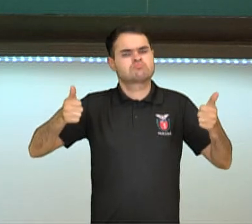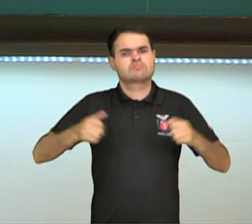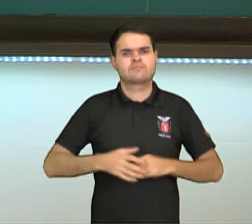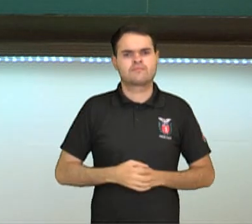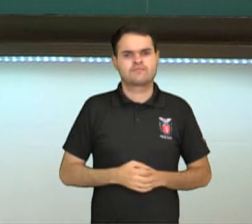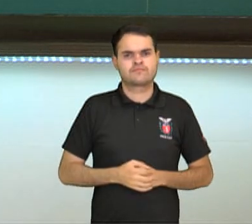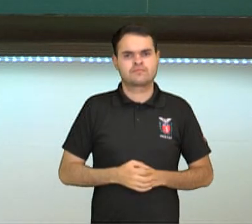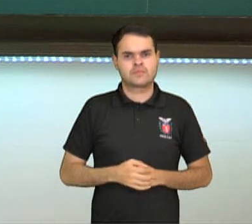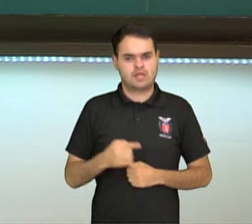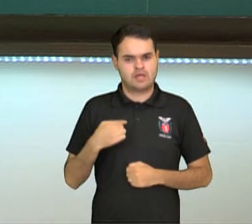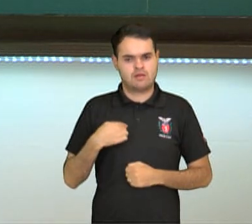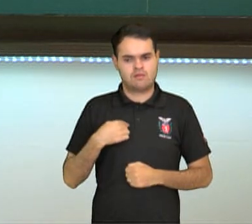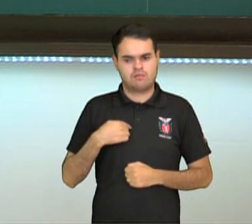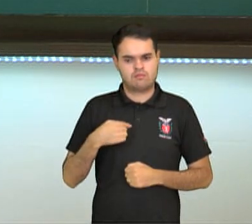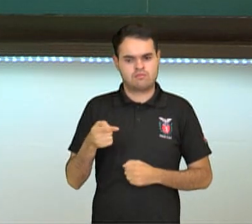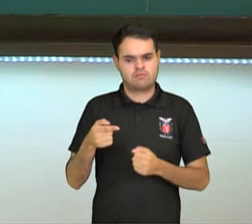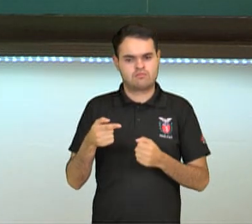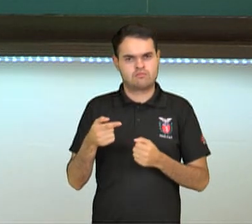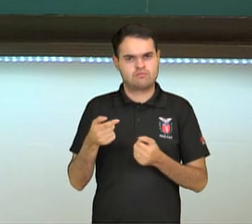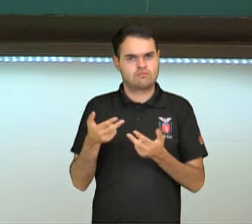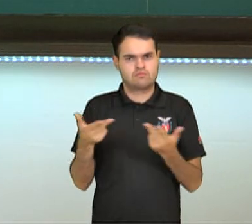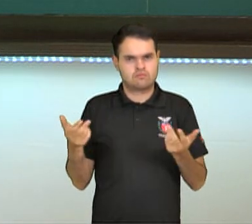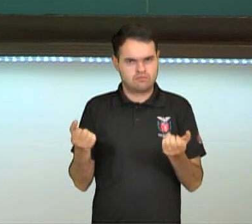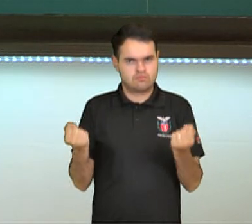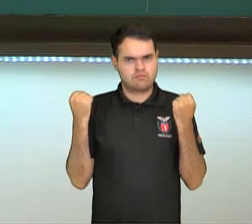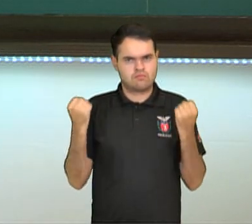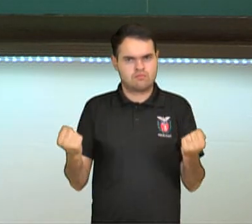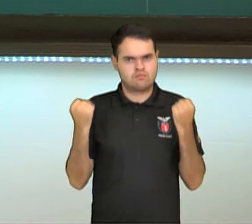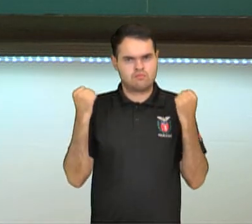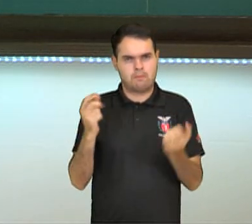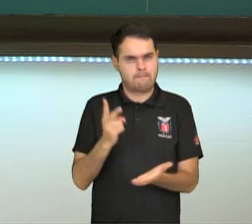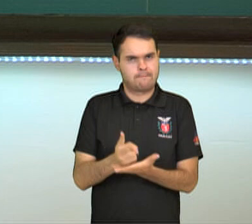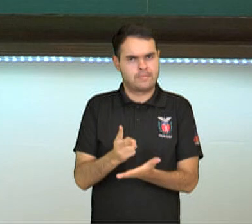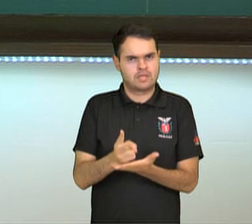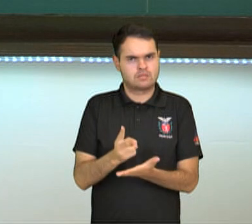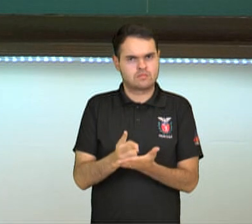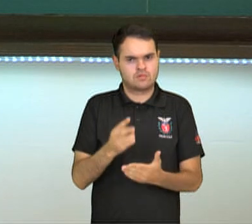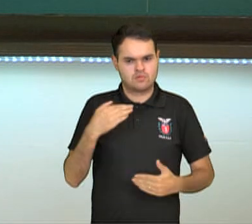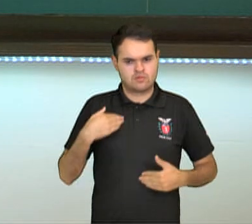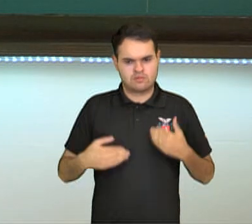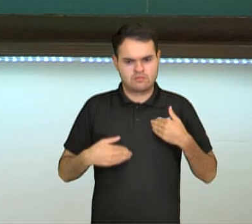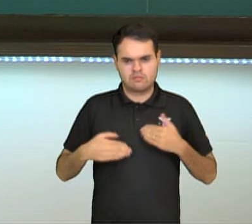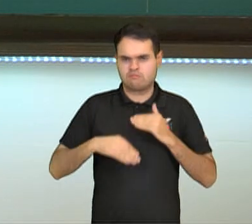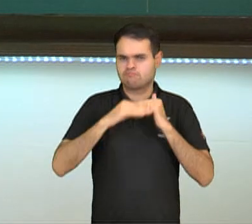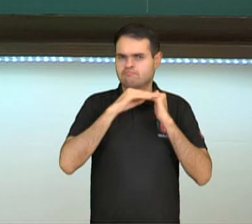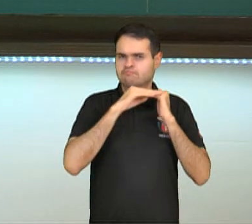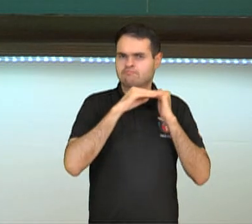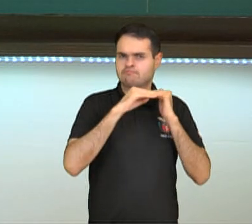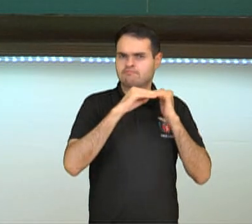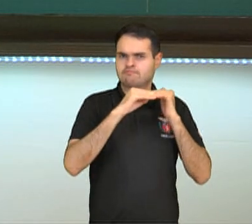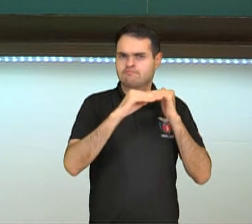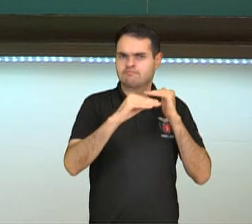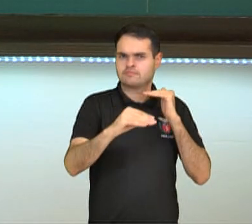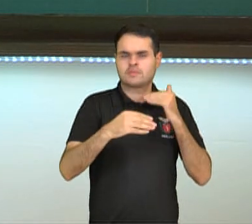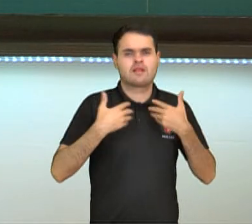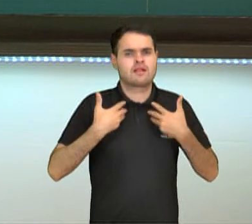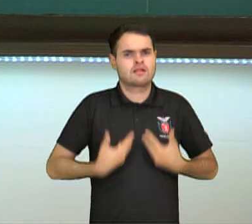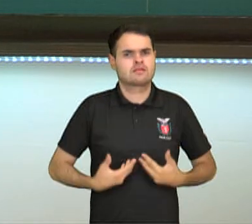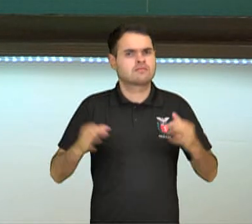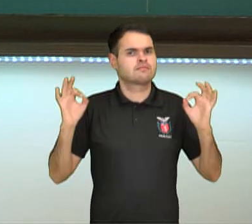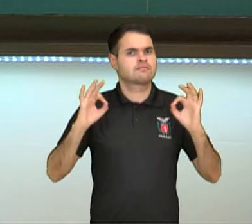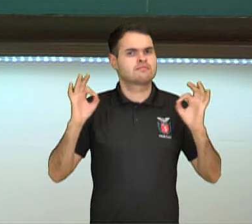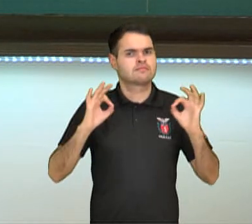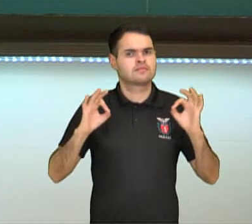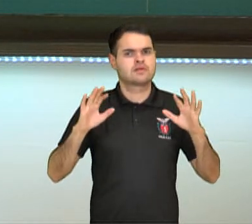é eu conseguir fazer exercício, manter o meu corpo em exercício sem cansar. Não